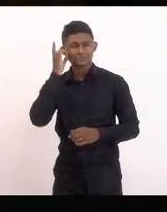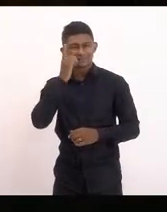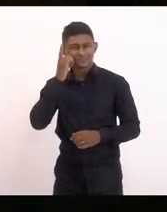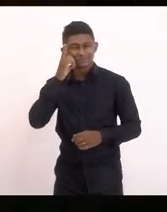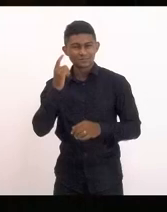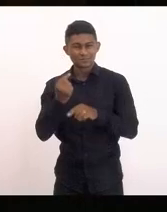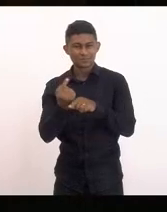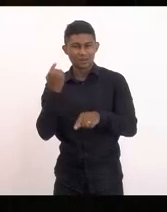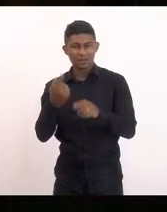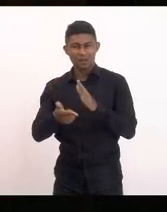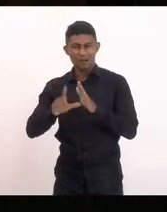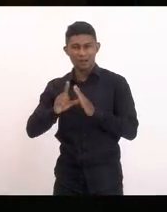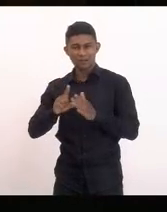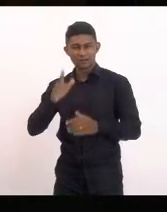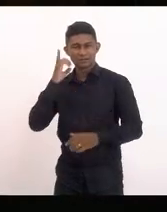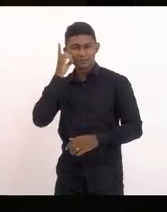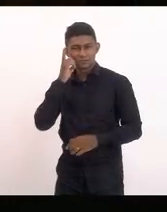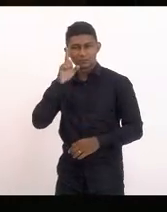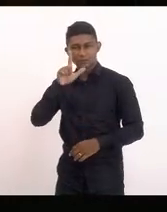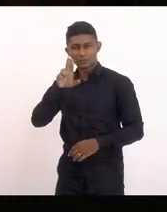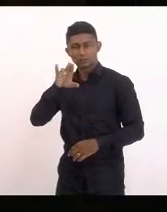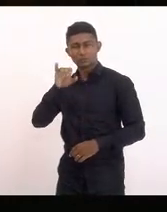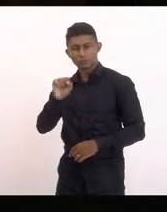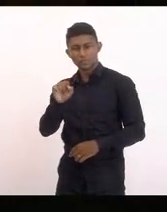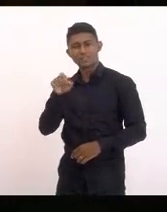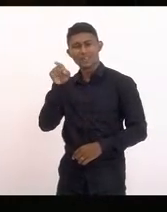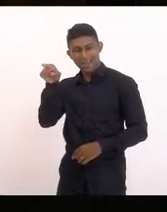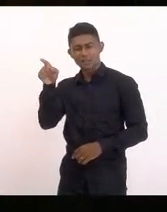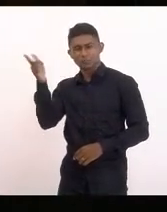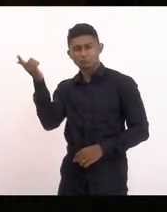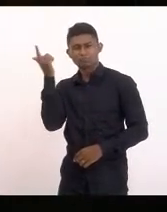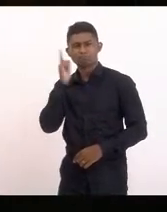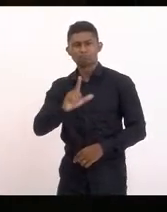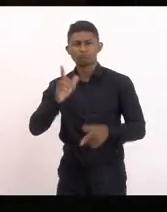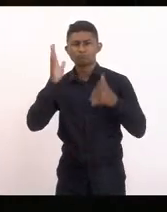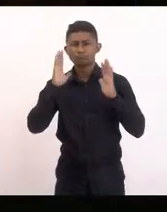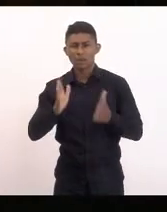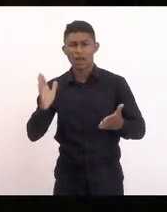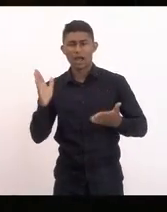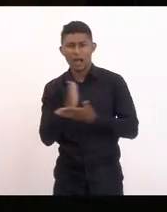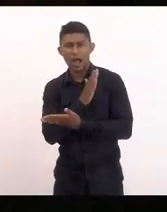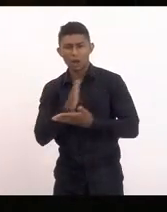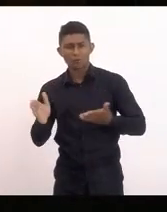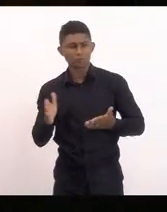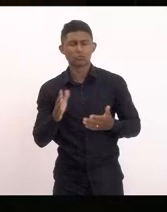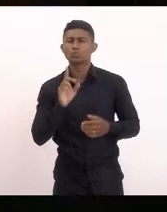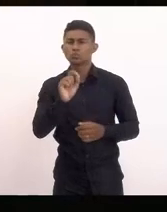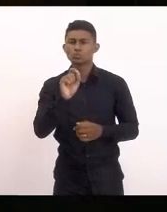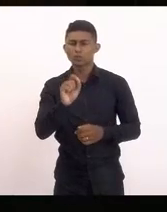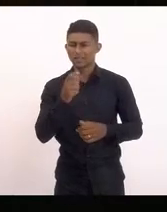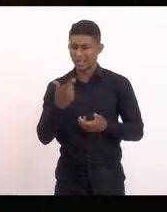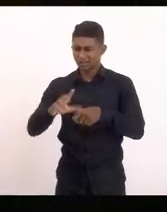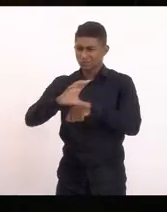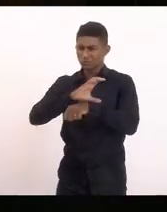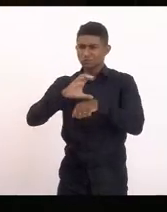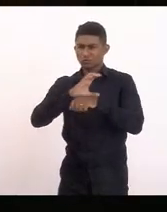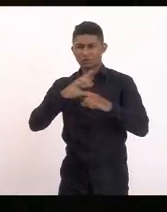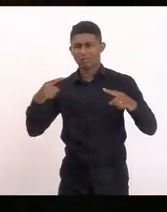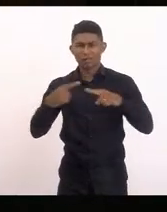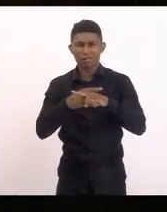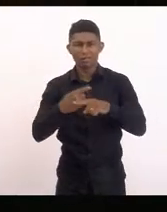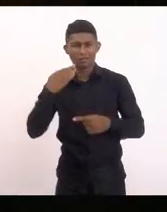o deputado Luiz Paulo, que conseguiu um minuto, deputado, algumas declarações de inconstitucionalidade no Tribunal de